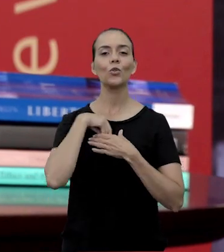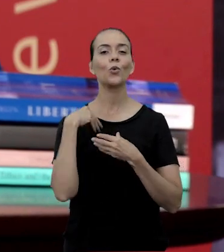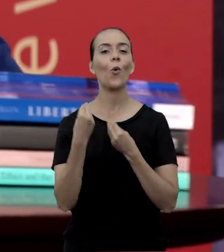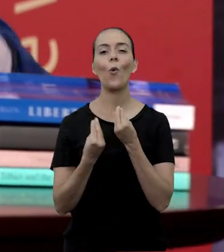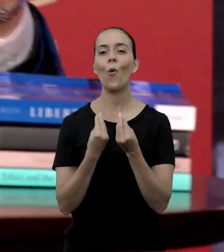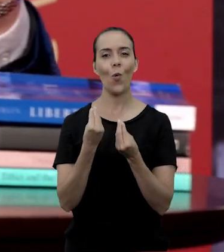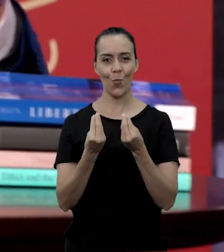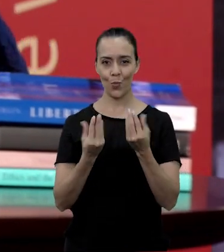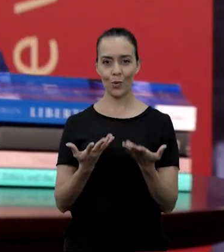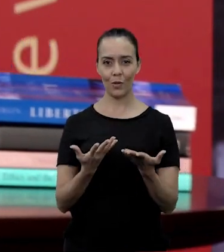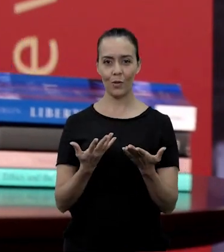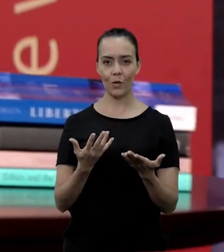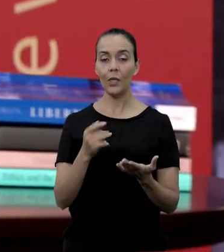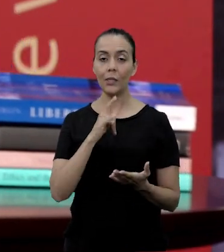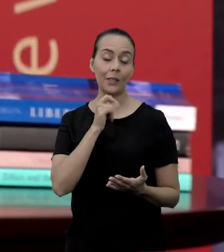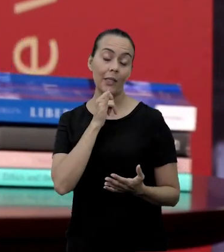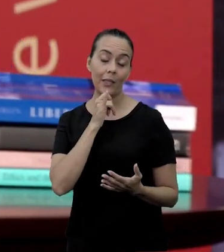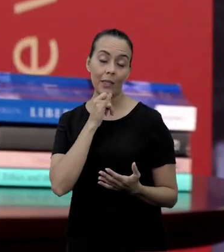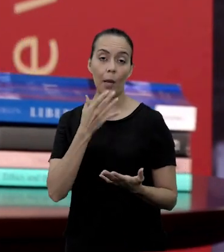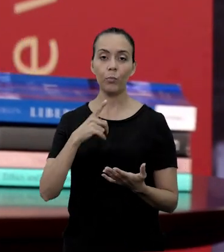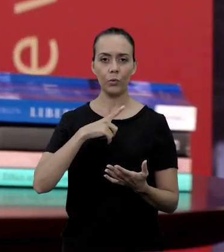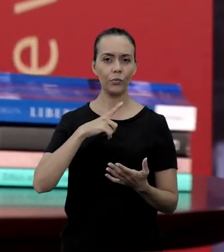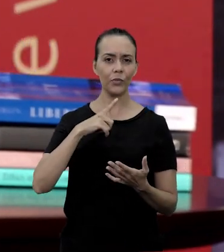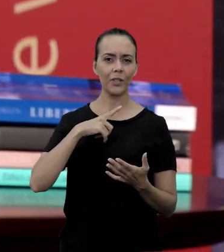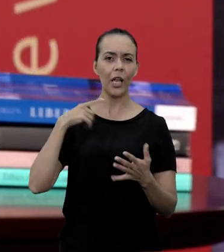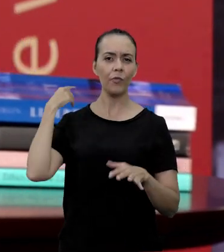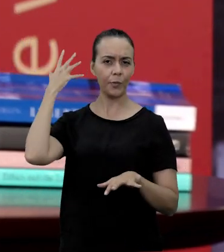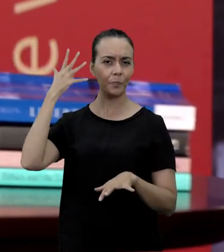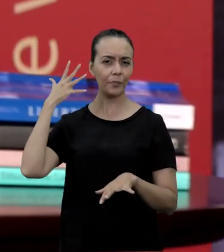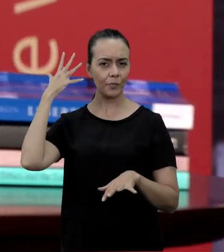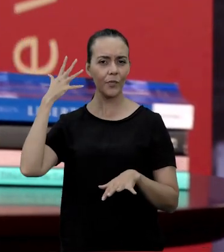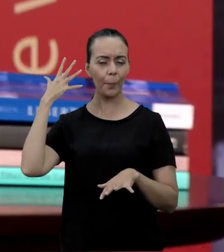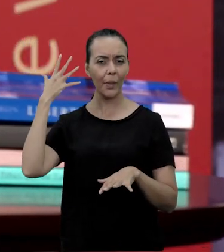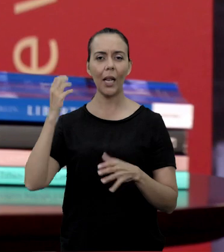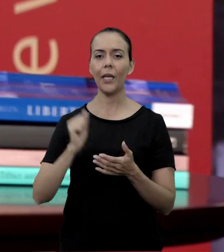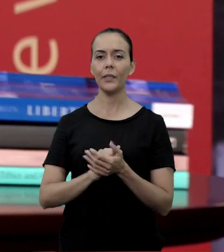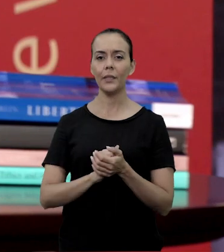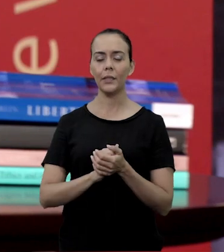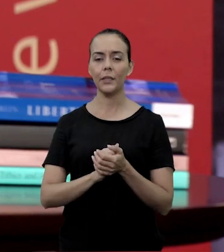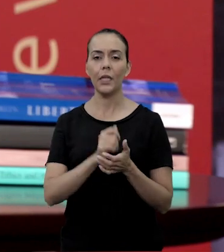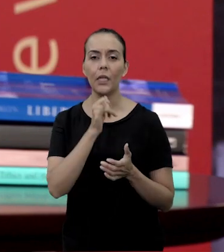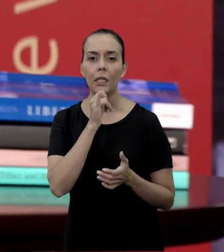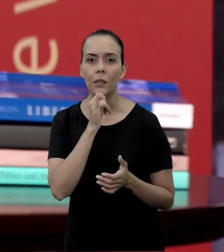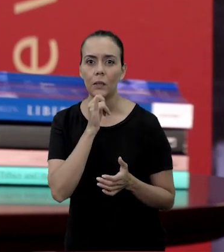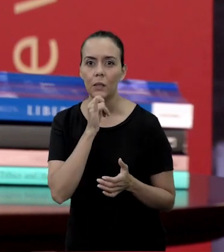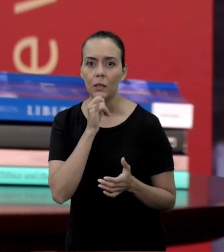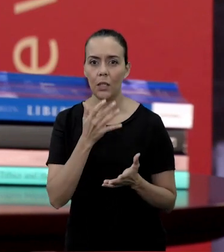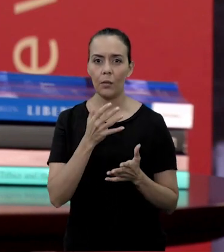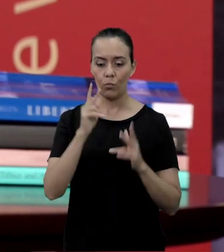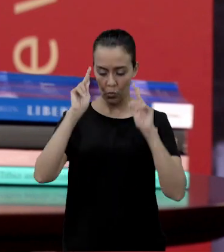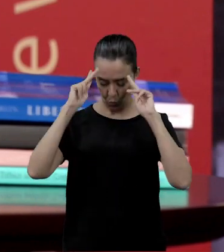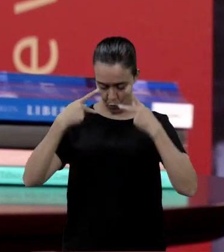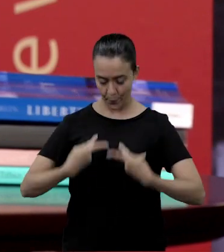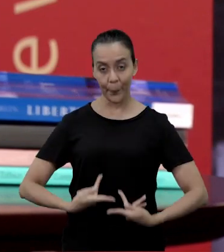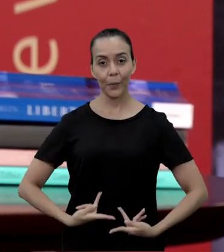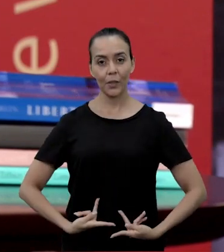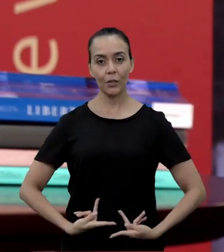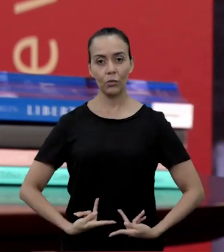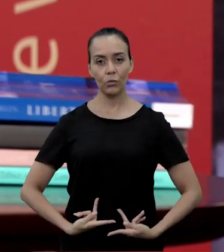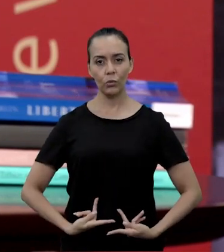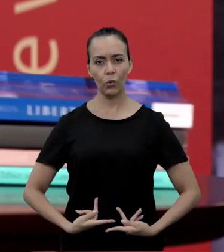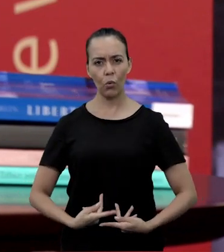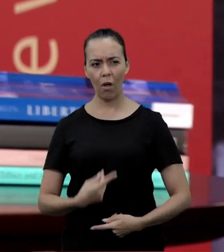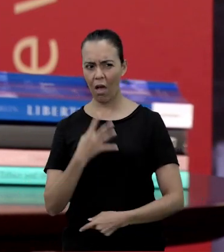faz quando ele, na conferência A Filosofia como Disciplina Humanística, nos